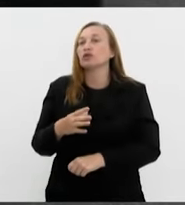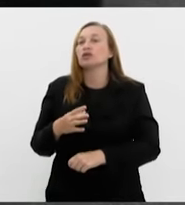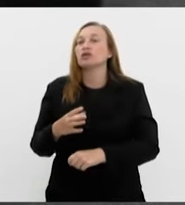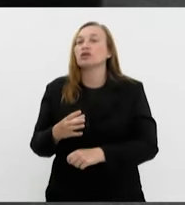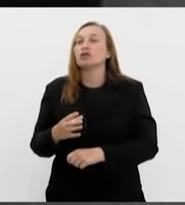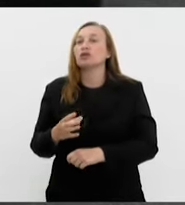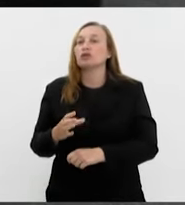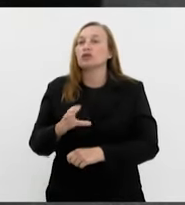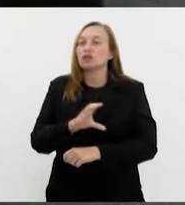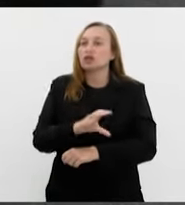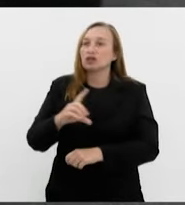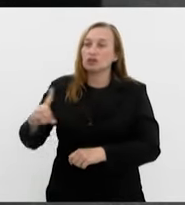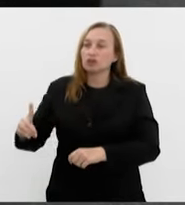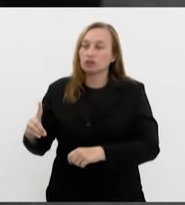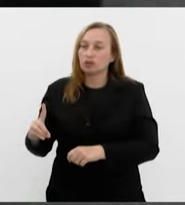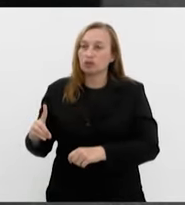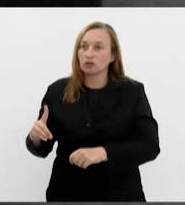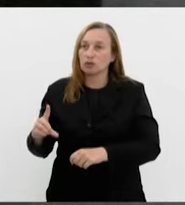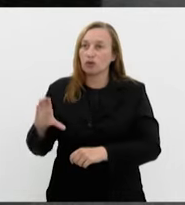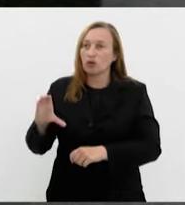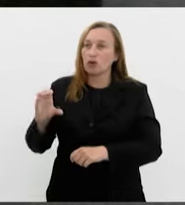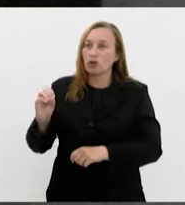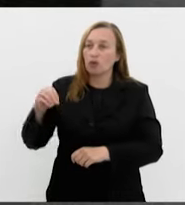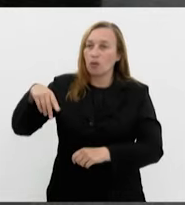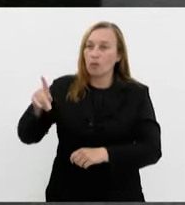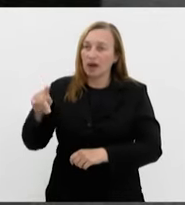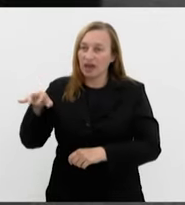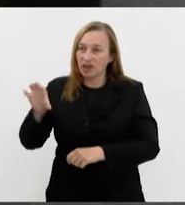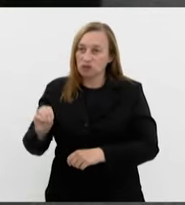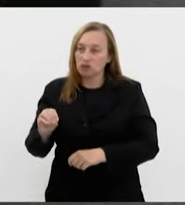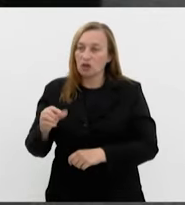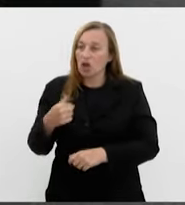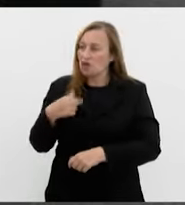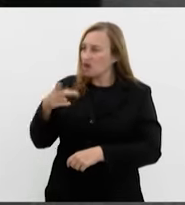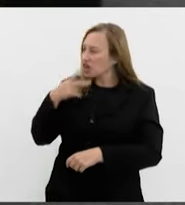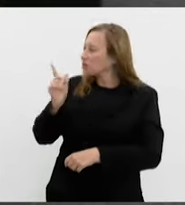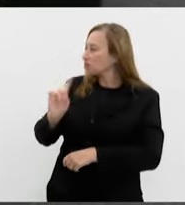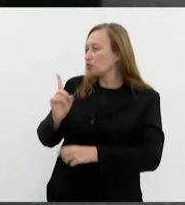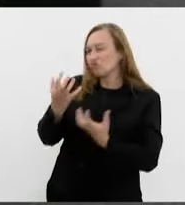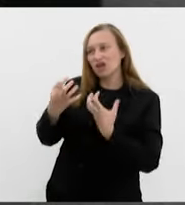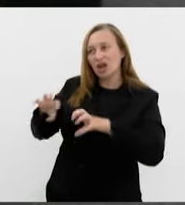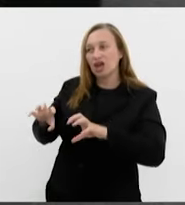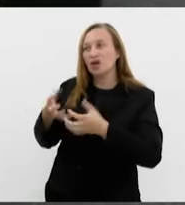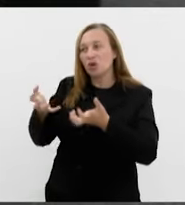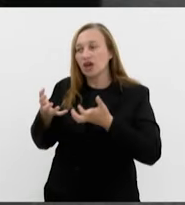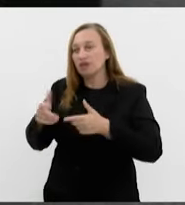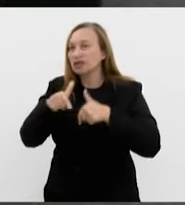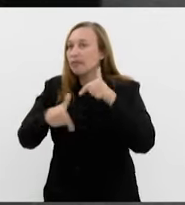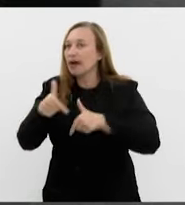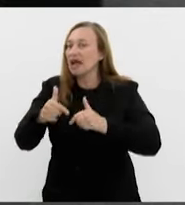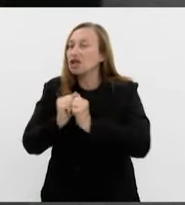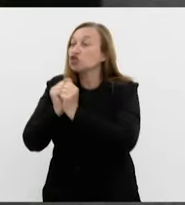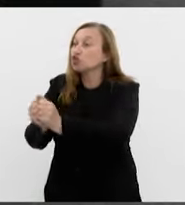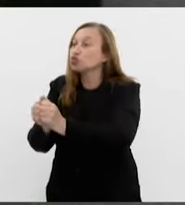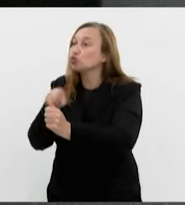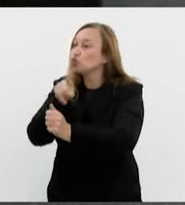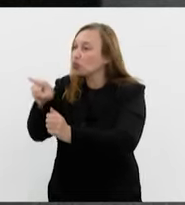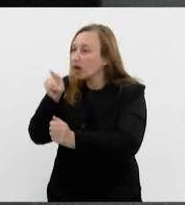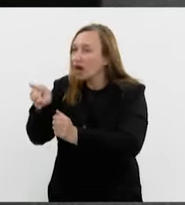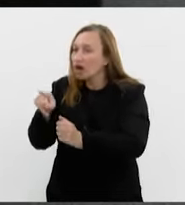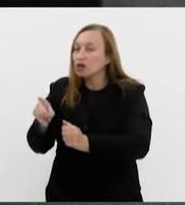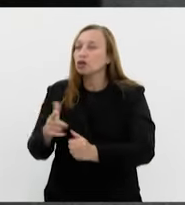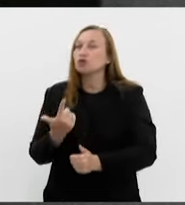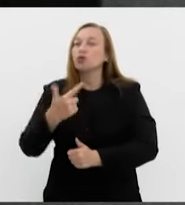Martins. E eu disse para o governador o seguinte, governador, não é isso que eu quero. Eu quero trabalhar com quem está lá. No mesmo dia,